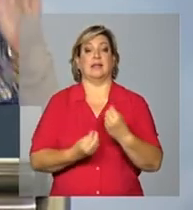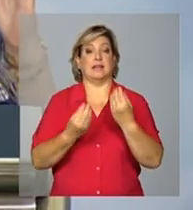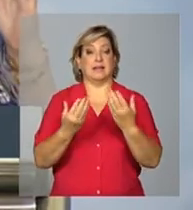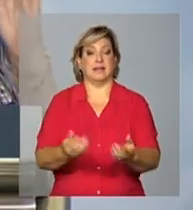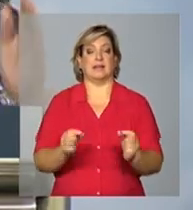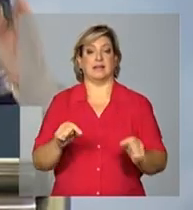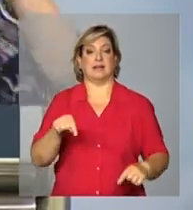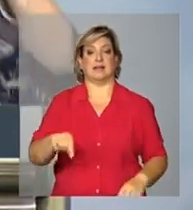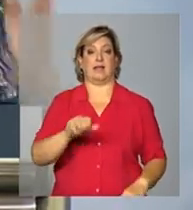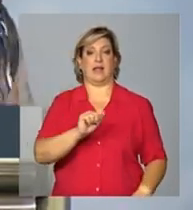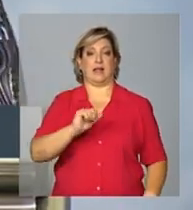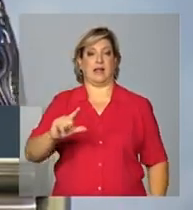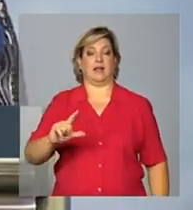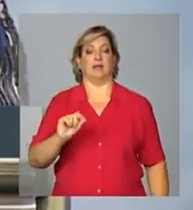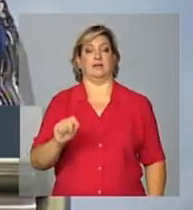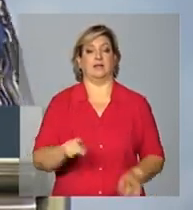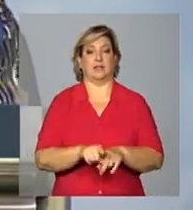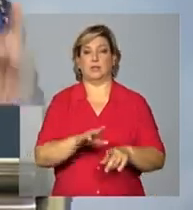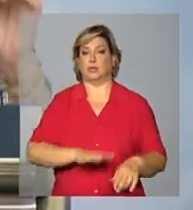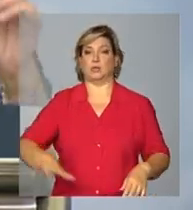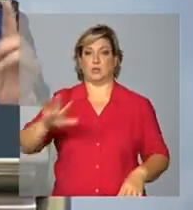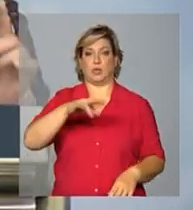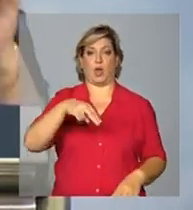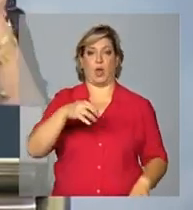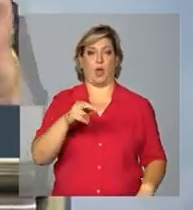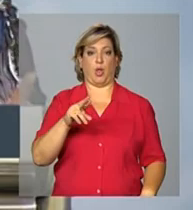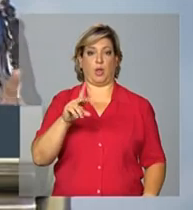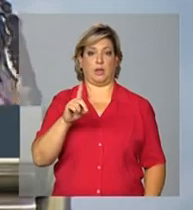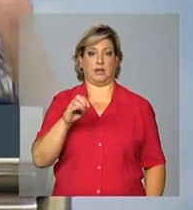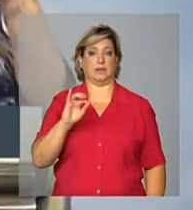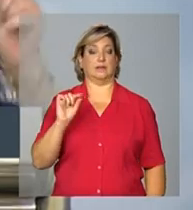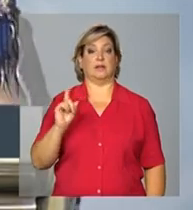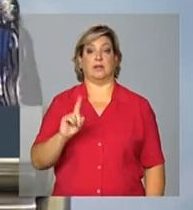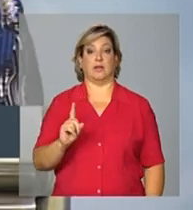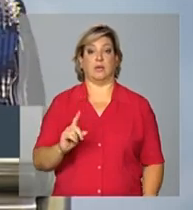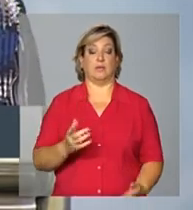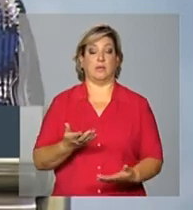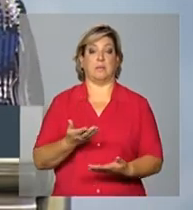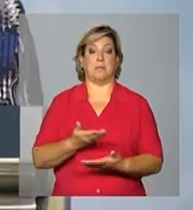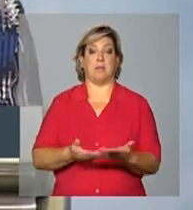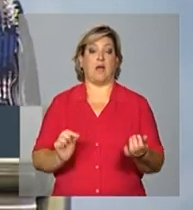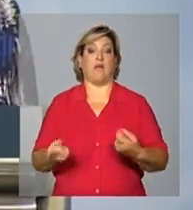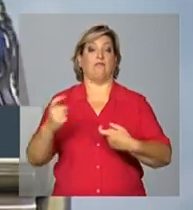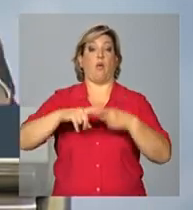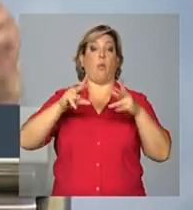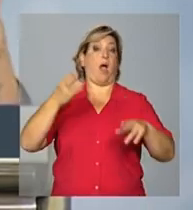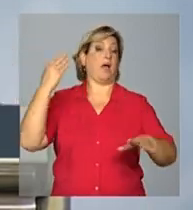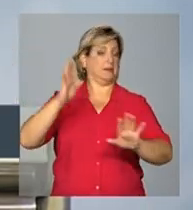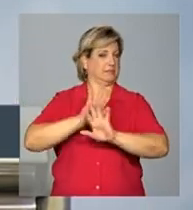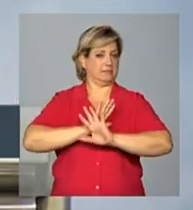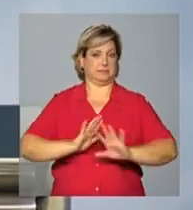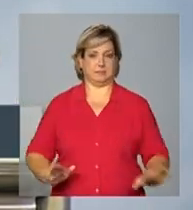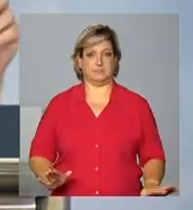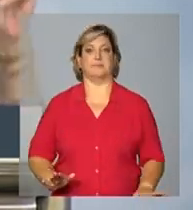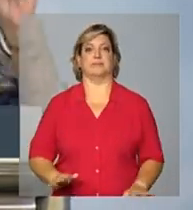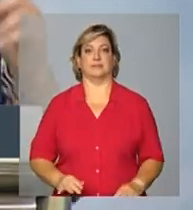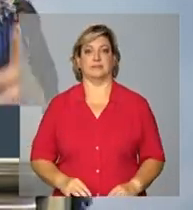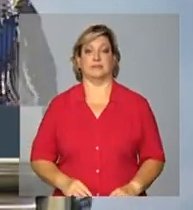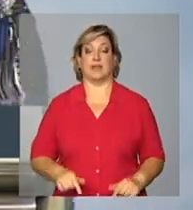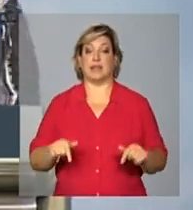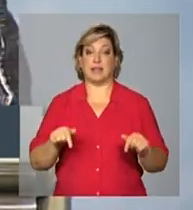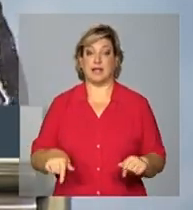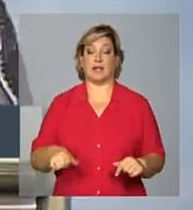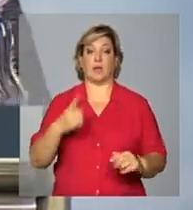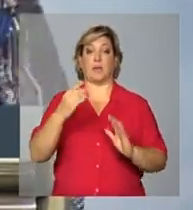para Alagoas e para o Nordeste não se percam e não volte atrás. Aí é um